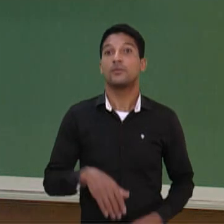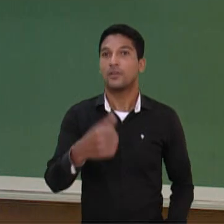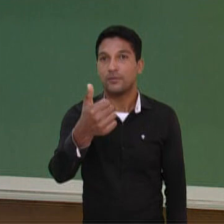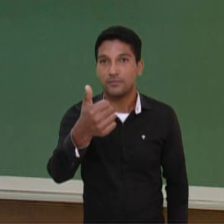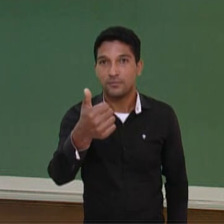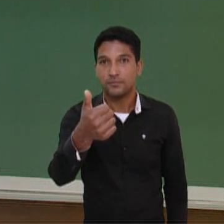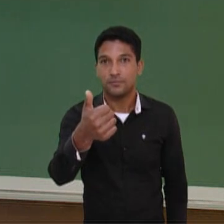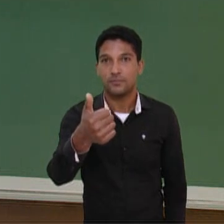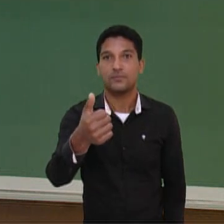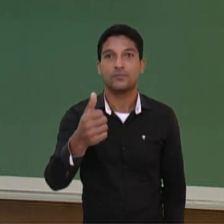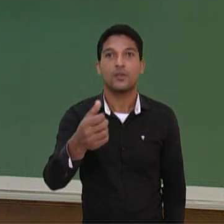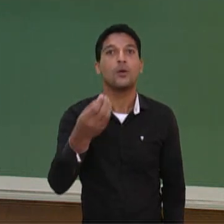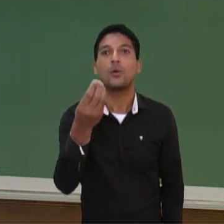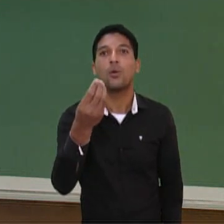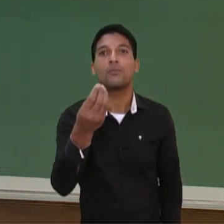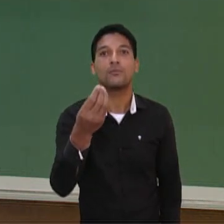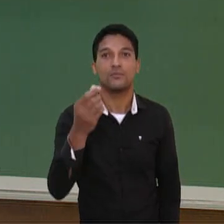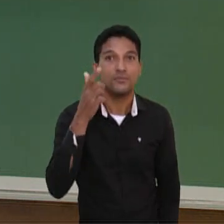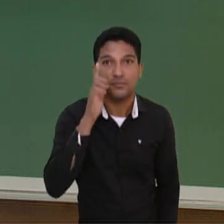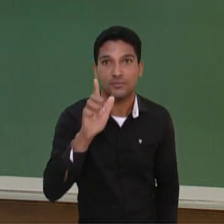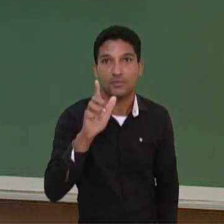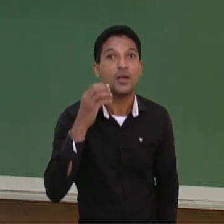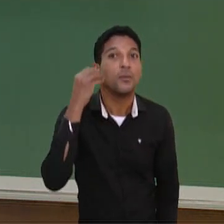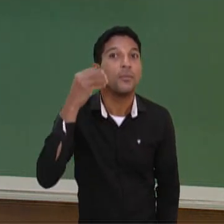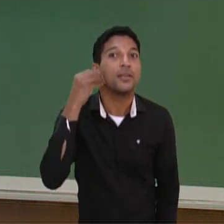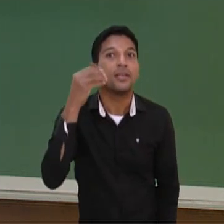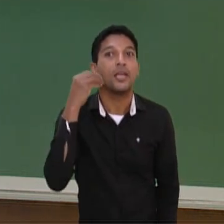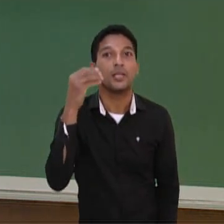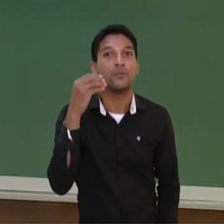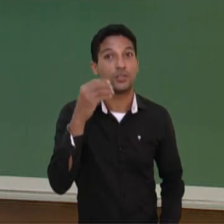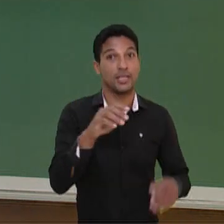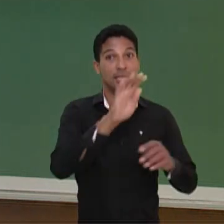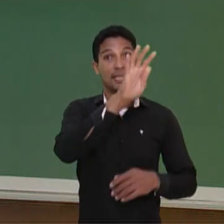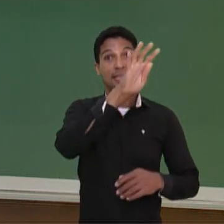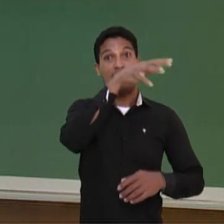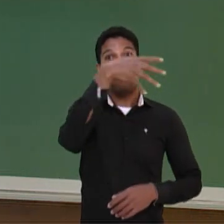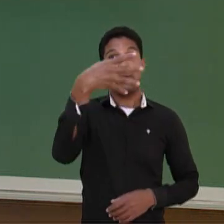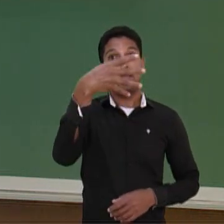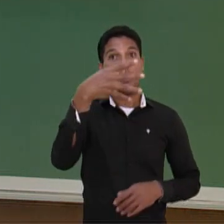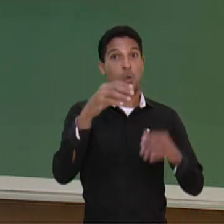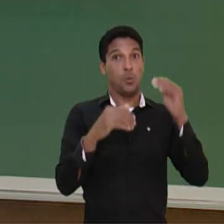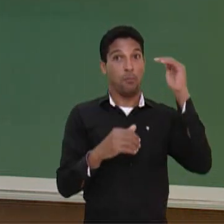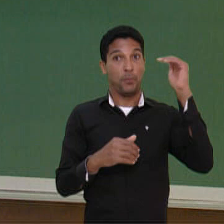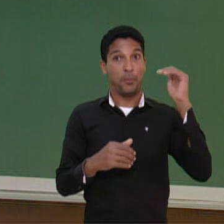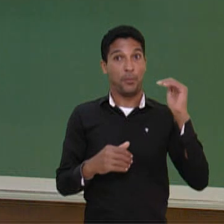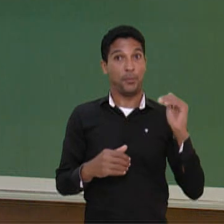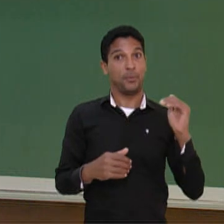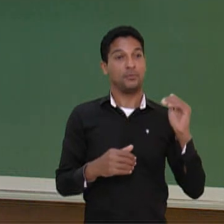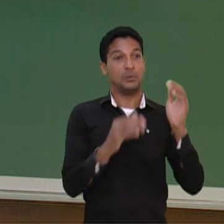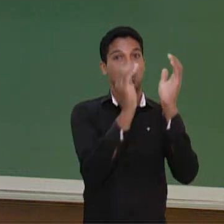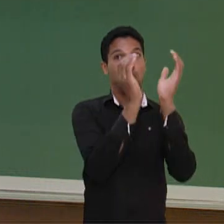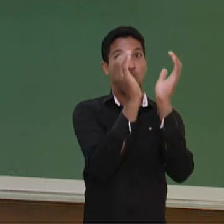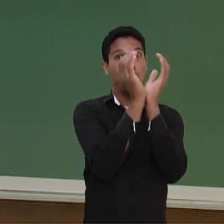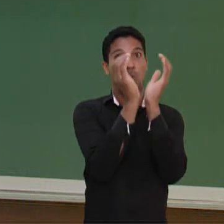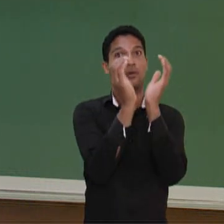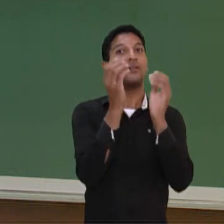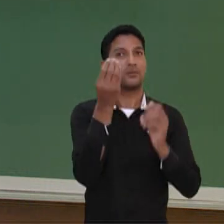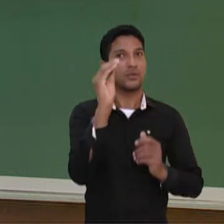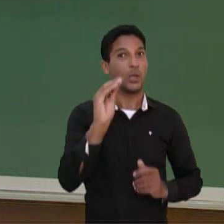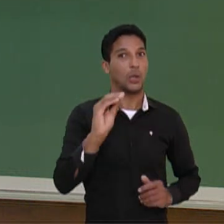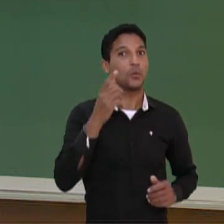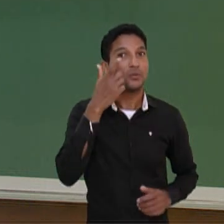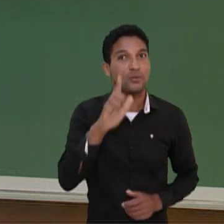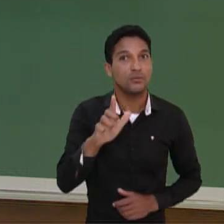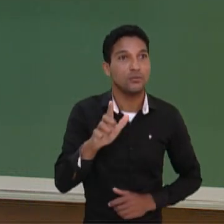E aí, pessoal, como foi essa experiência aí de preencher uma tabelinha? Foi tranquilo? Então, nós temos aqui, ó,